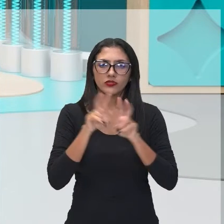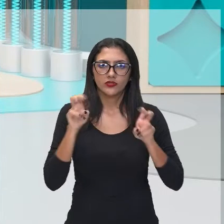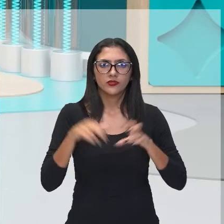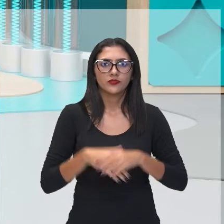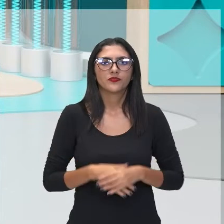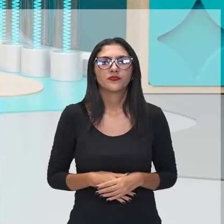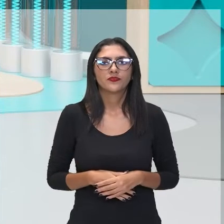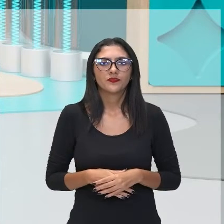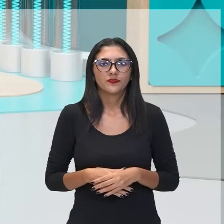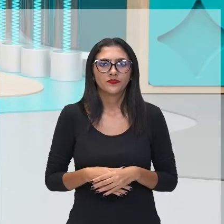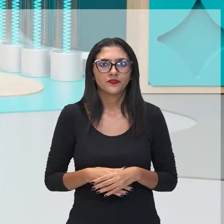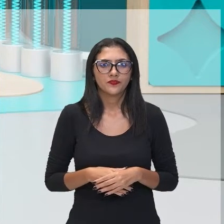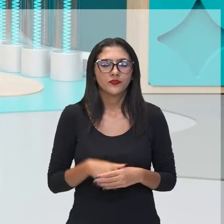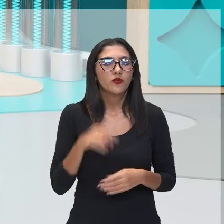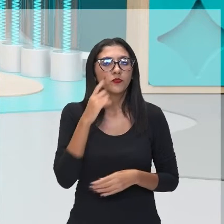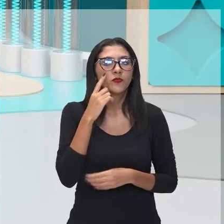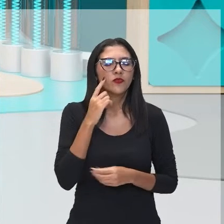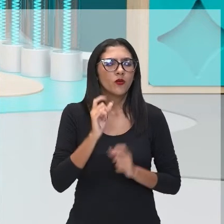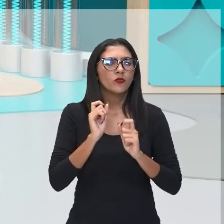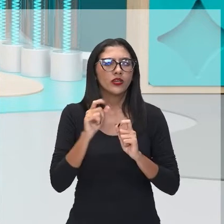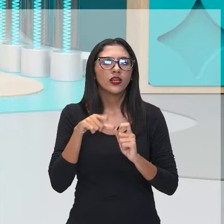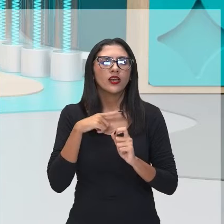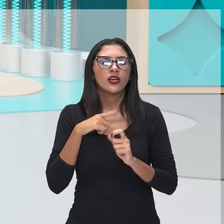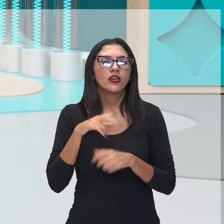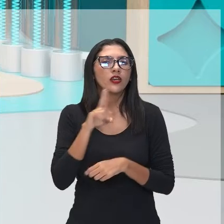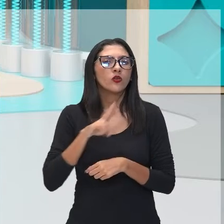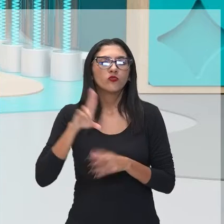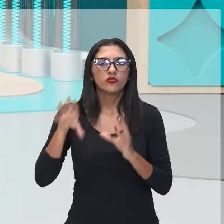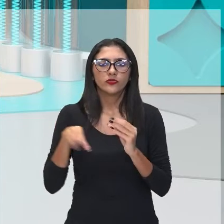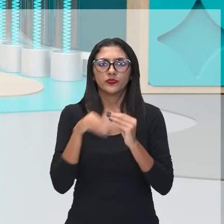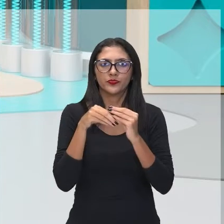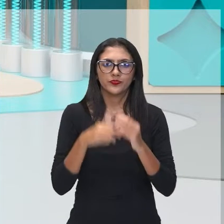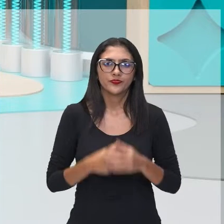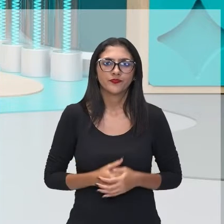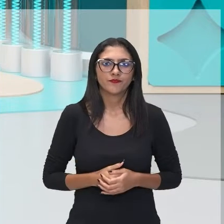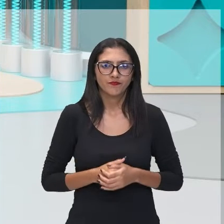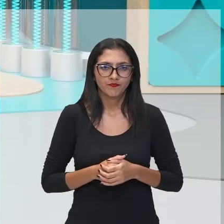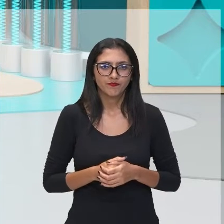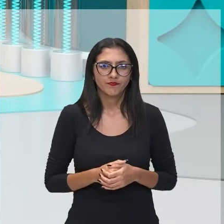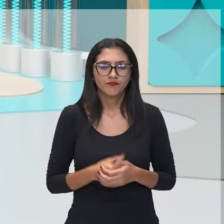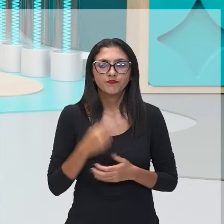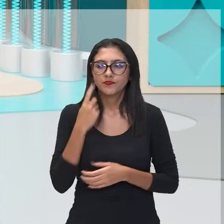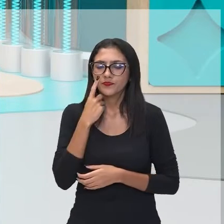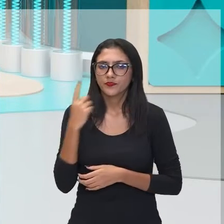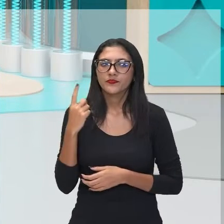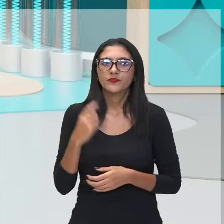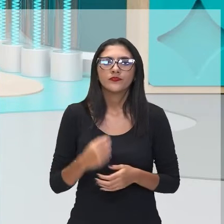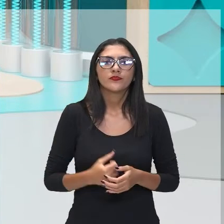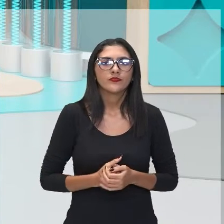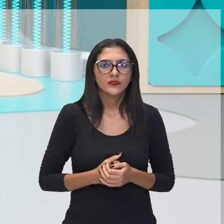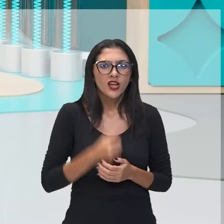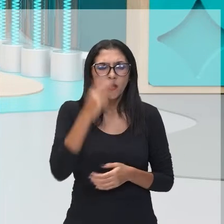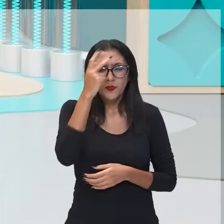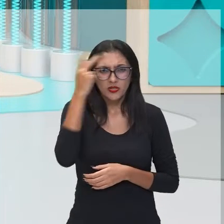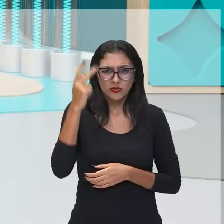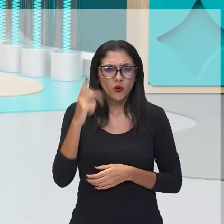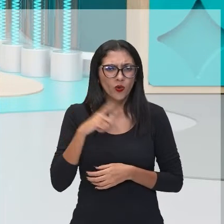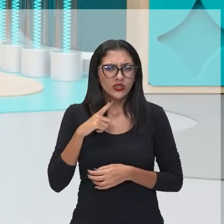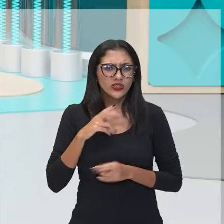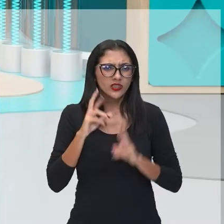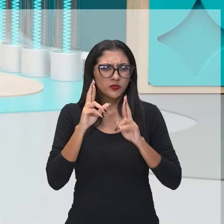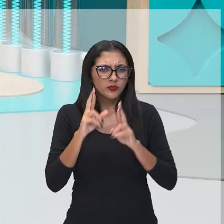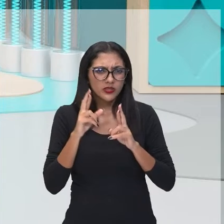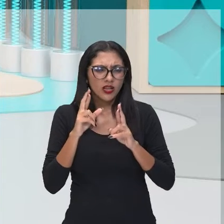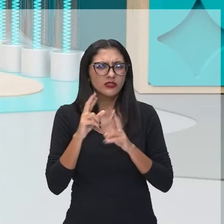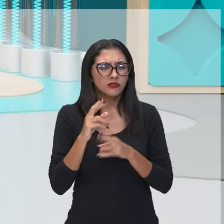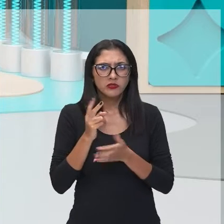Olha só o que ele utiliza como argumento para defender o seu ponto de vista. Quem deseja mais segurança deve pensar mais